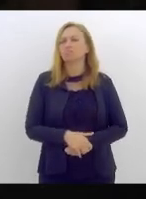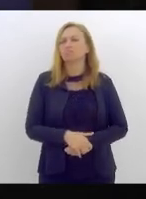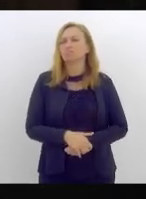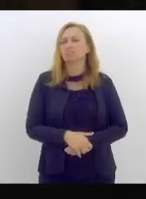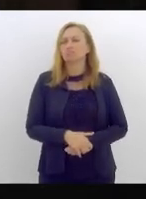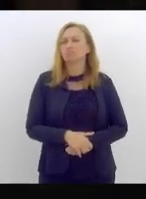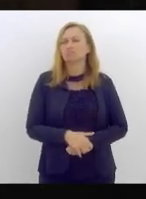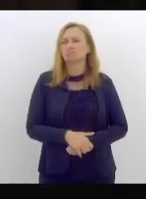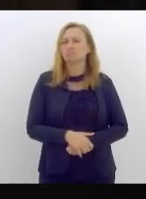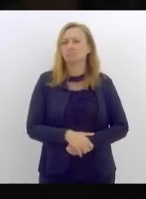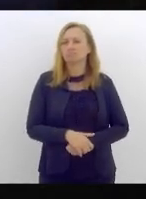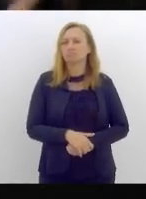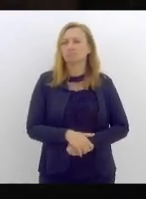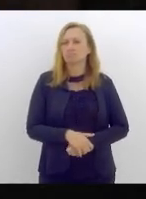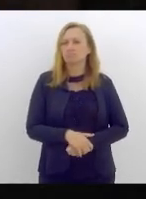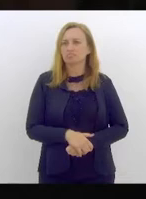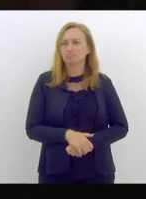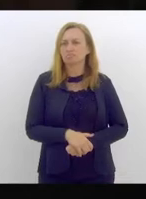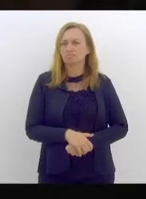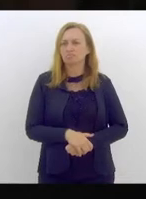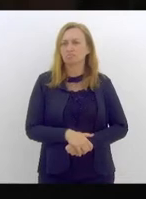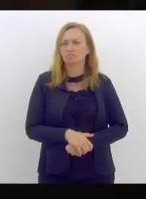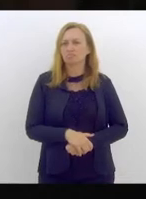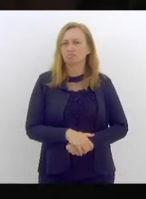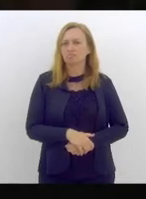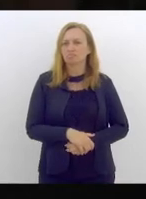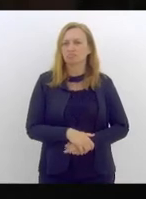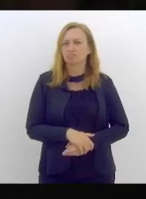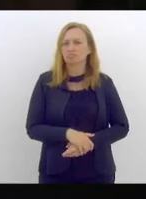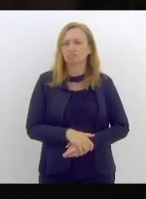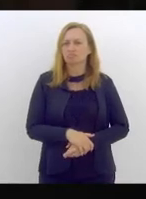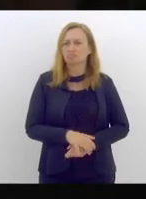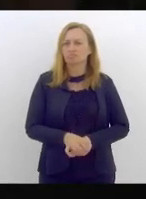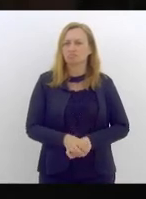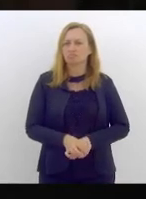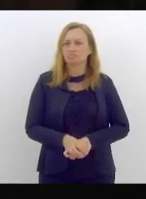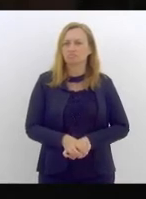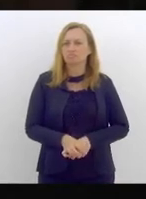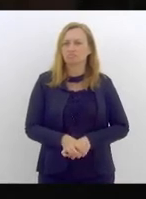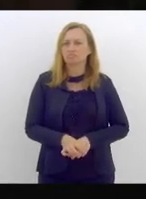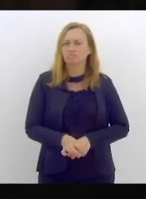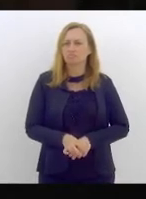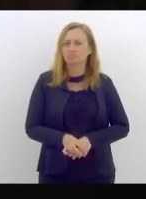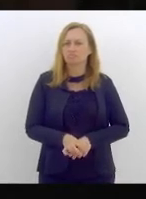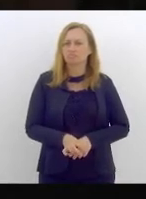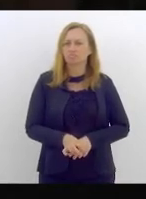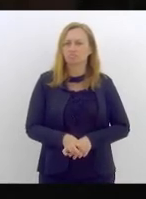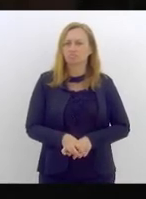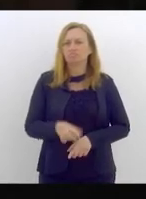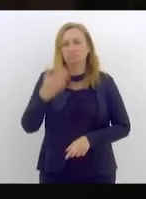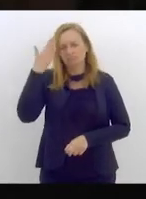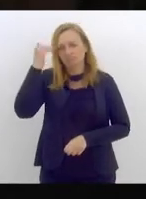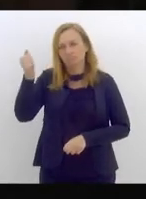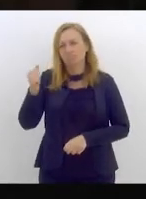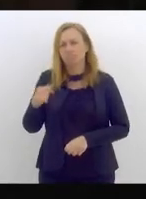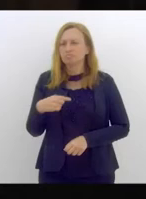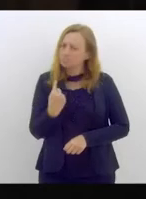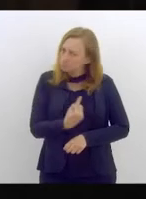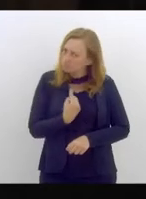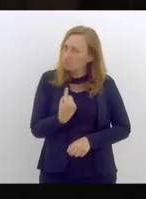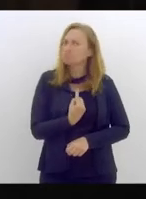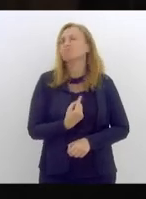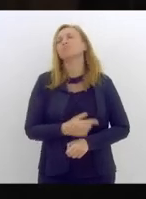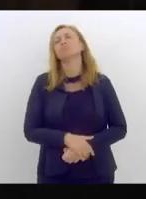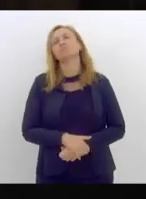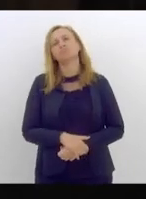desfazer estas funções dessas redes e dizer o seguinte o saber tem que ser para nós é